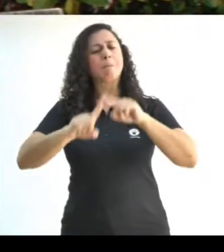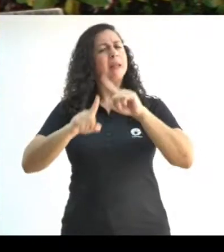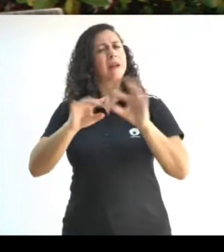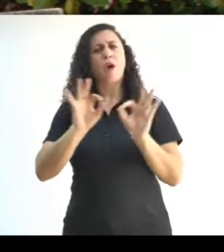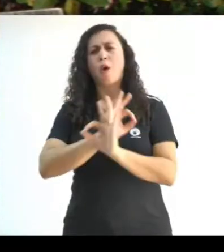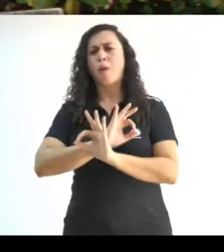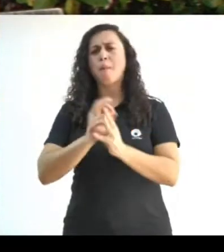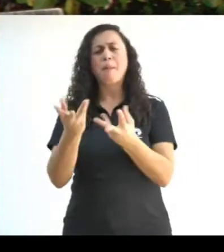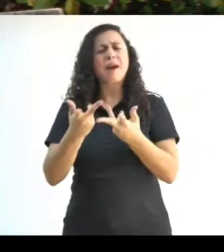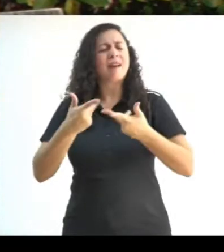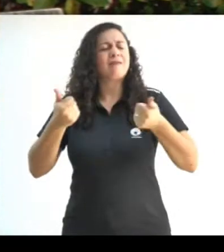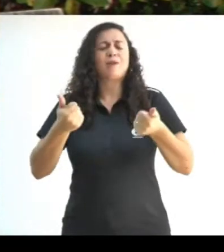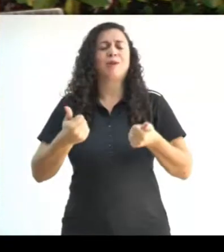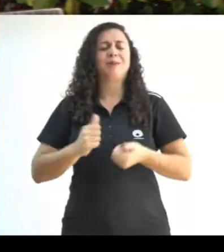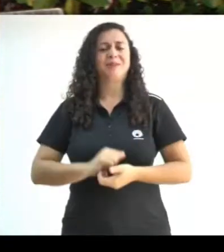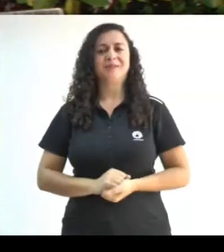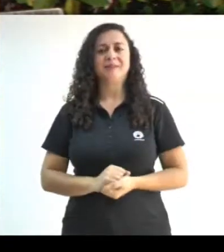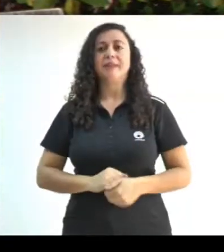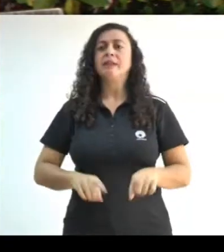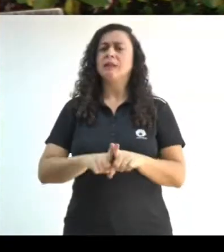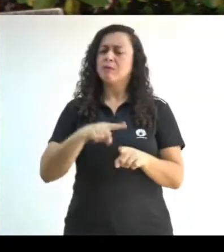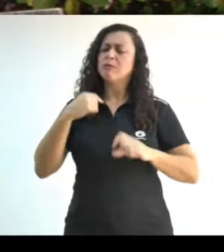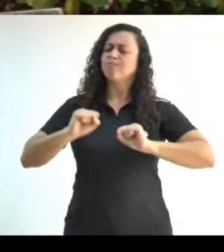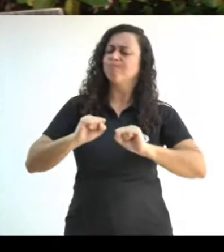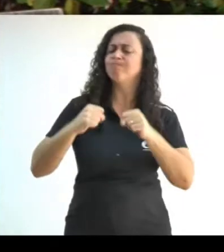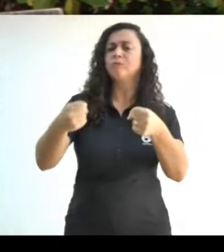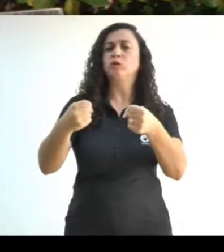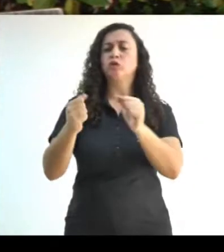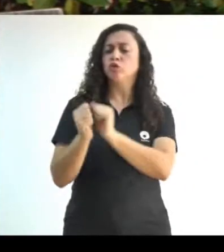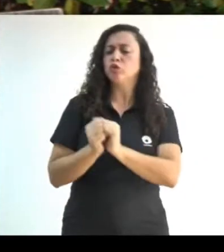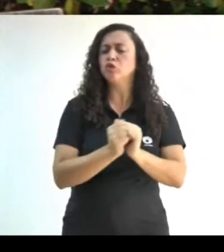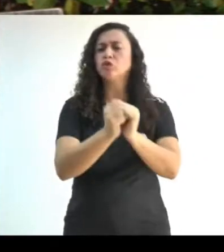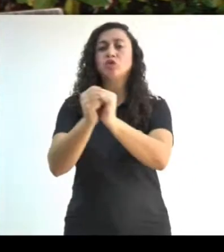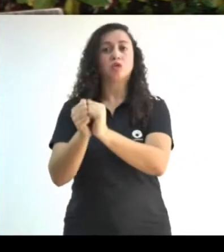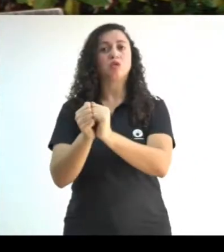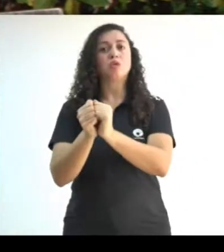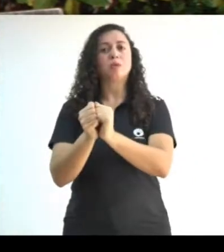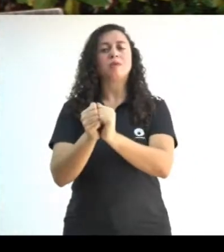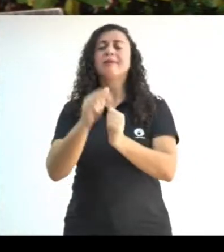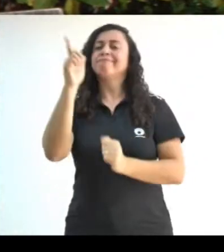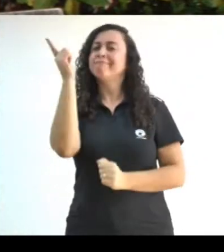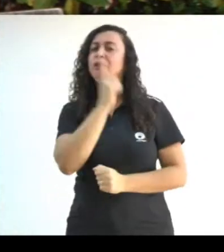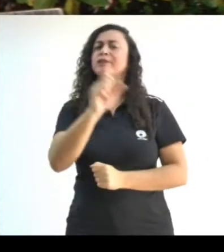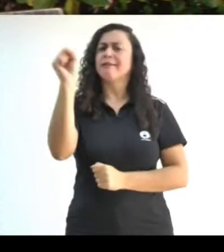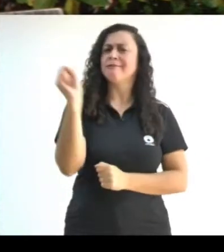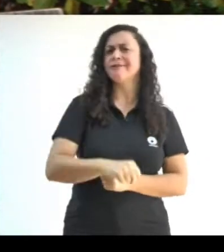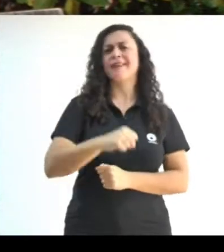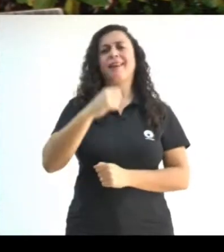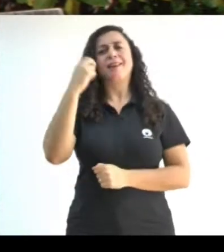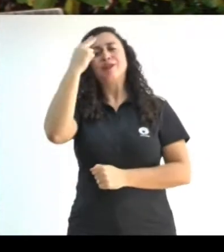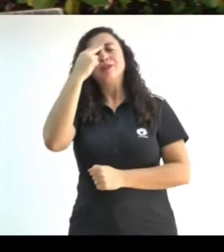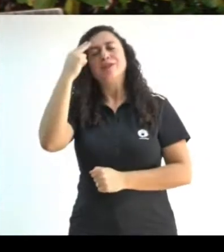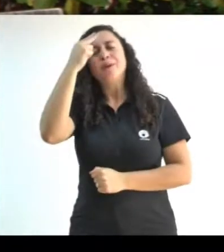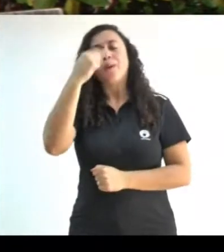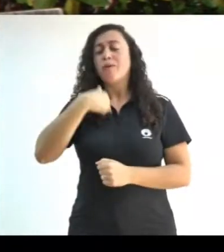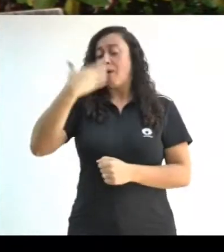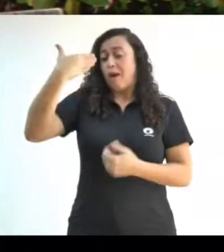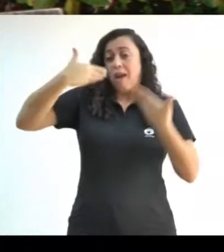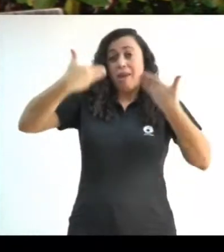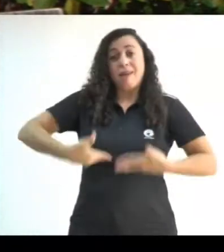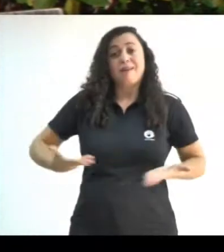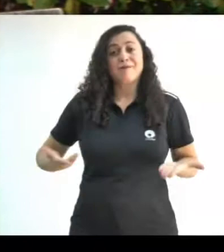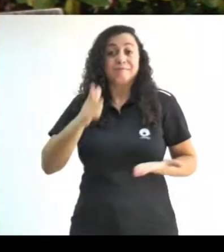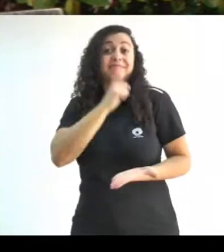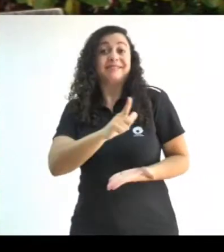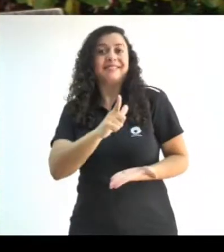bom e com o esforço nosso, em conjunto a tudo isso, a gente consegue realizar sim, eu sou prova disso, hoje eu